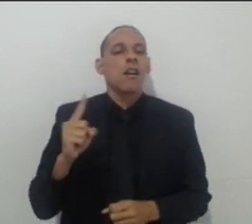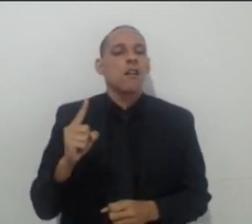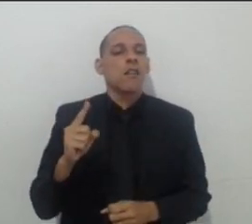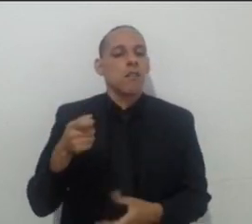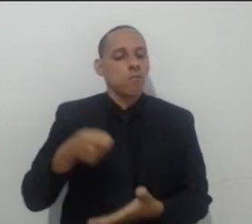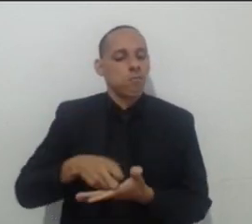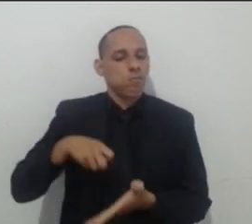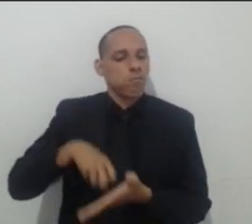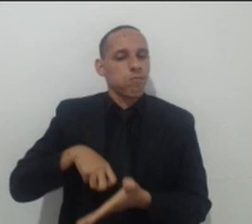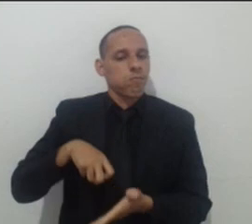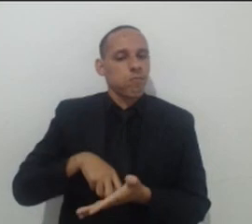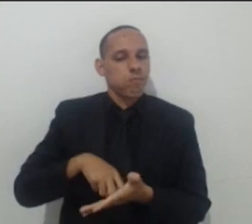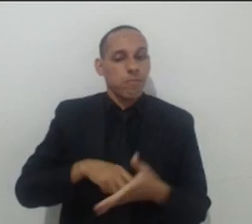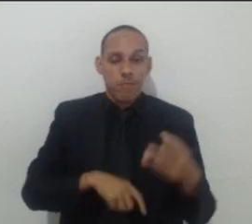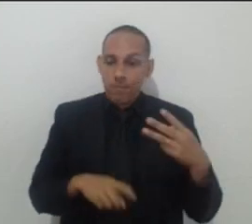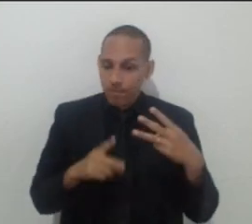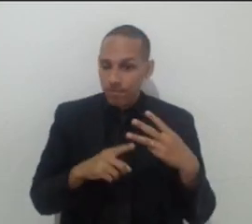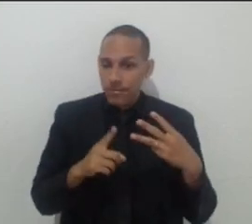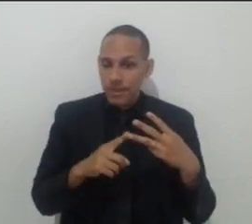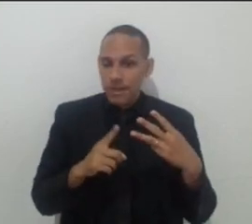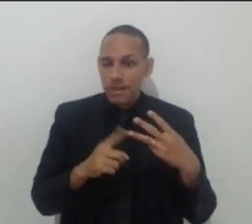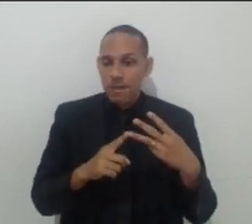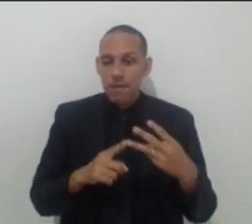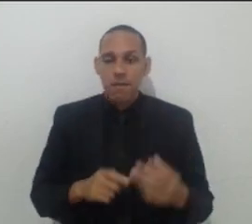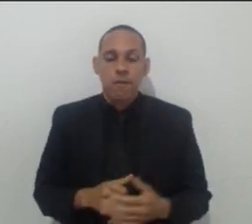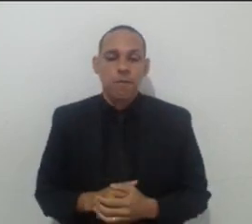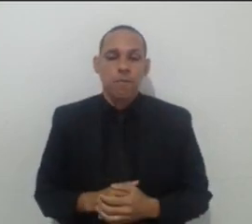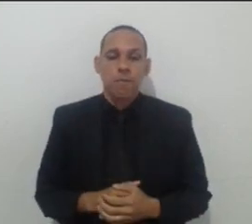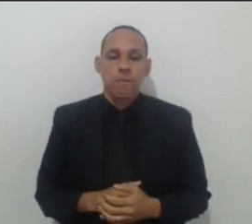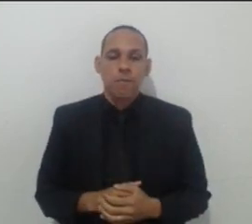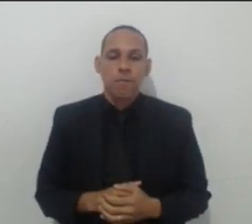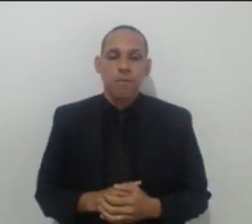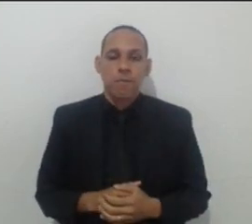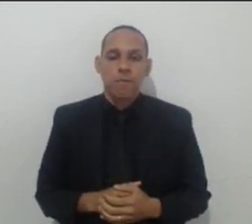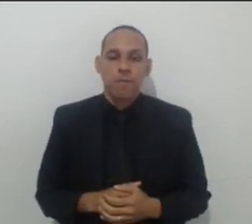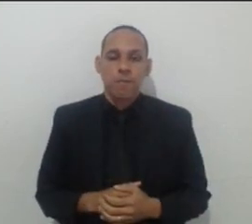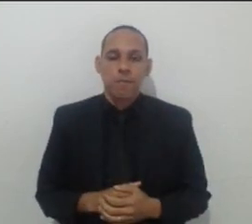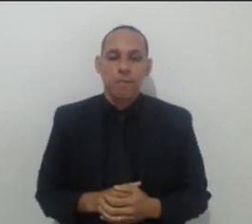terceiro ponto dessa minha sustentação.